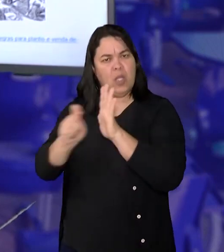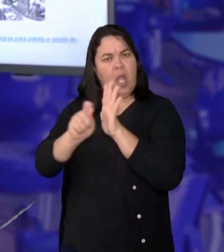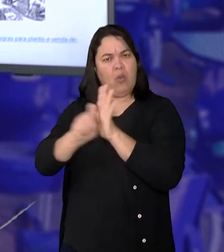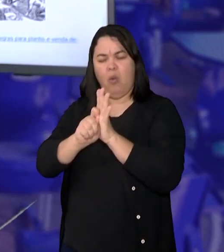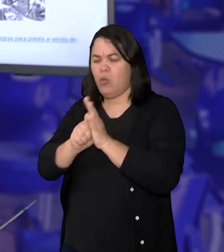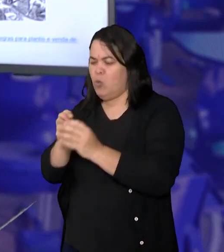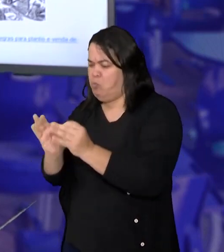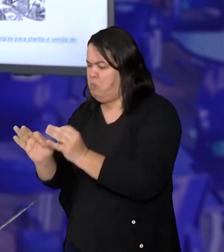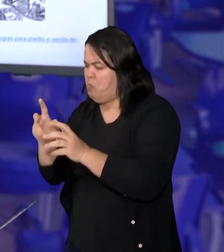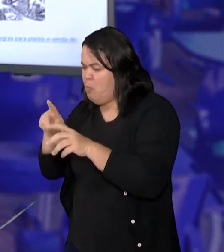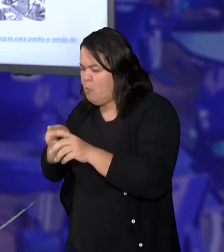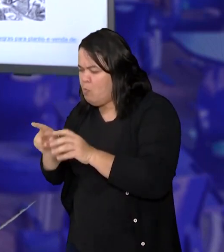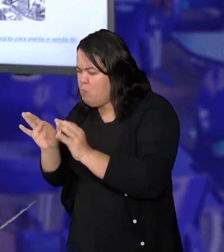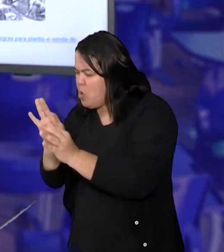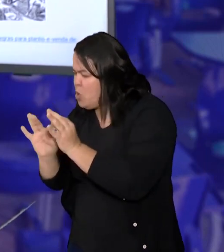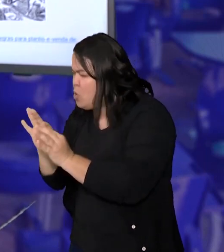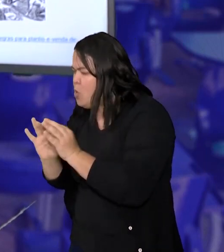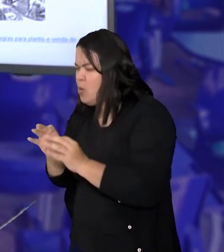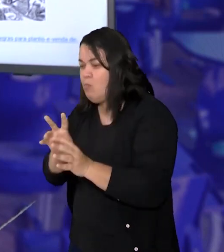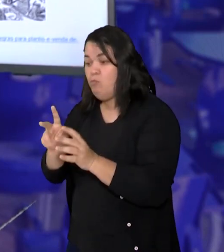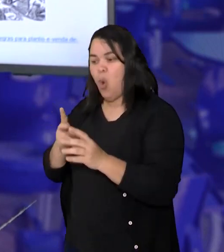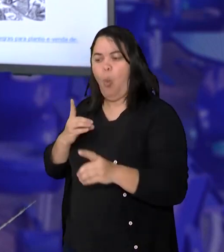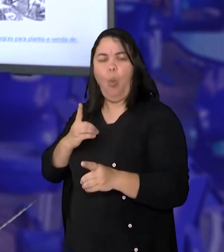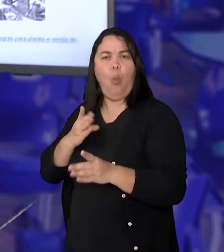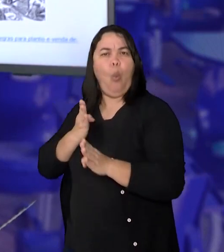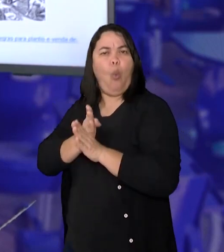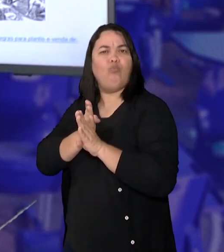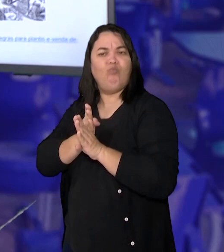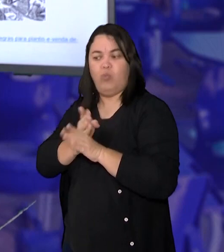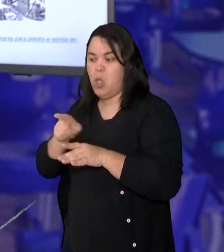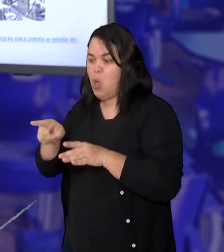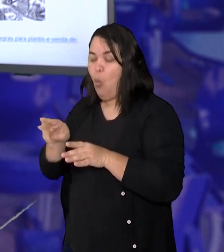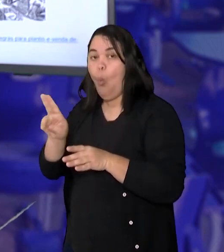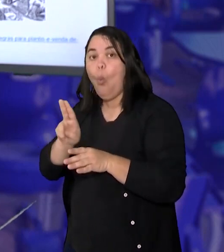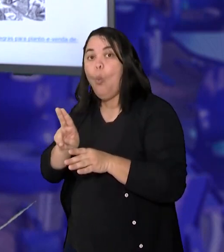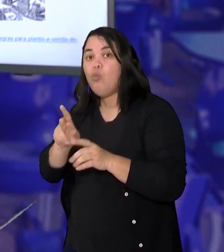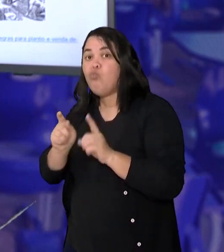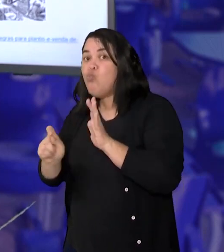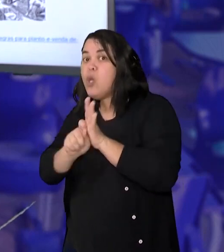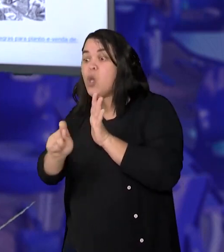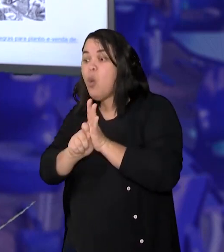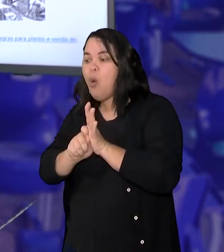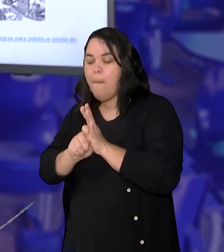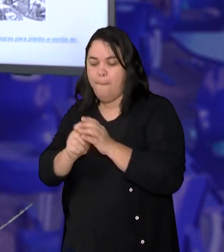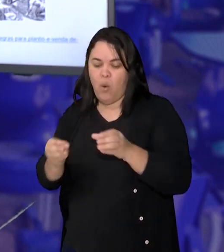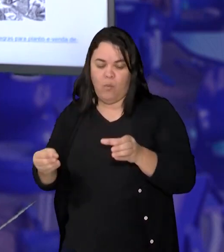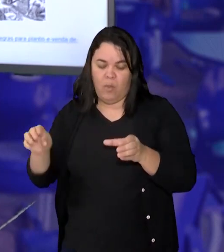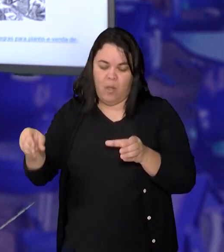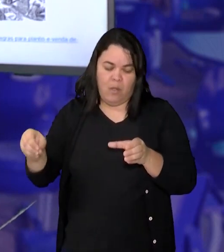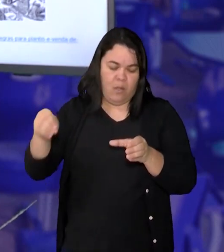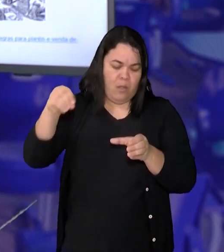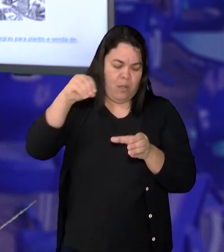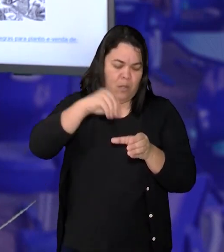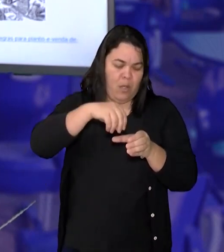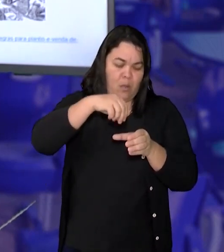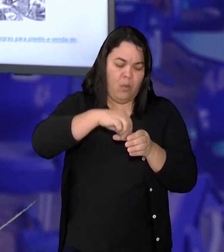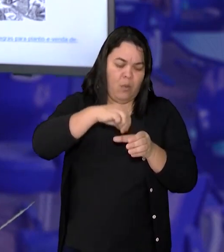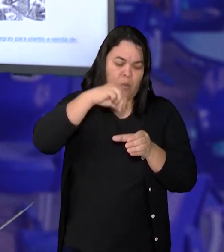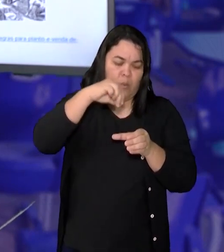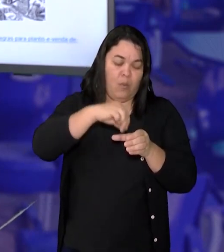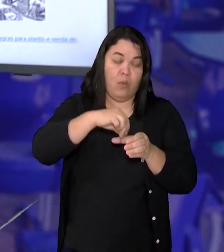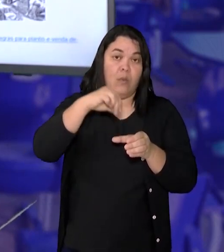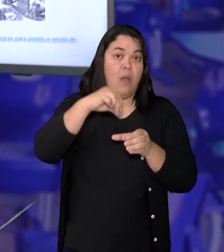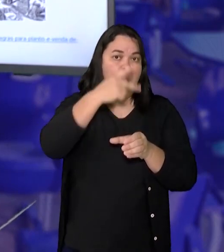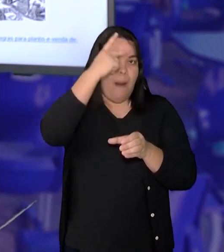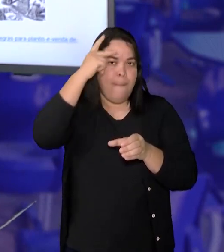eu encontrei uma droga que eu posso pegar ela, colocar num chá e botar para o pessoal beber. E quando eles beberem, eles